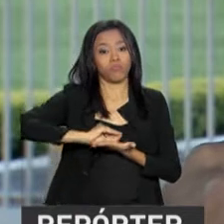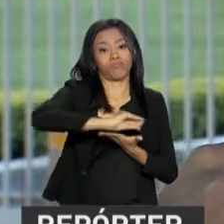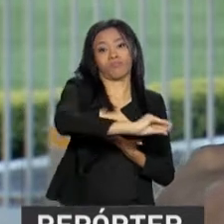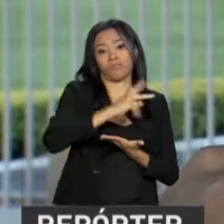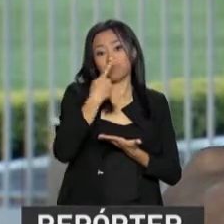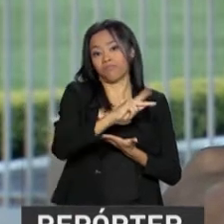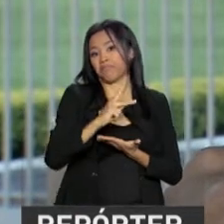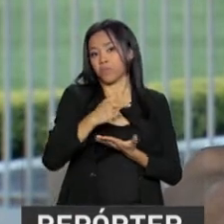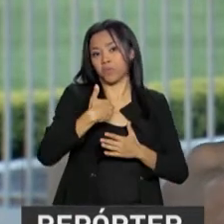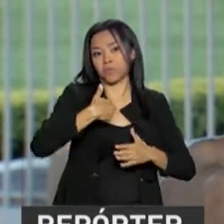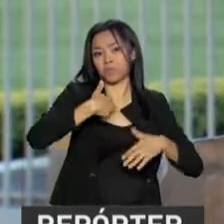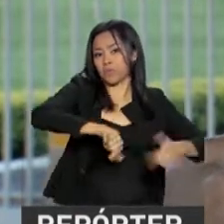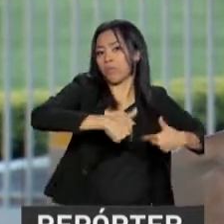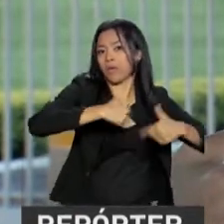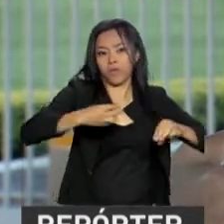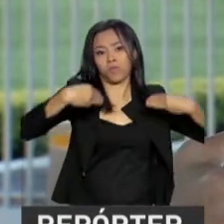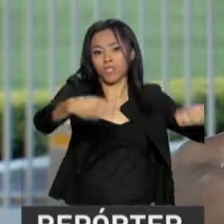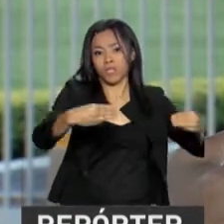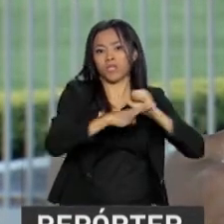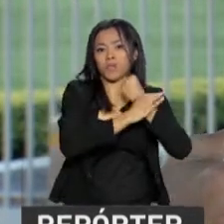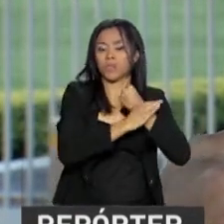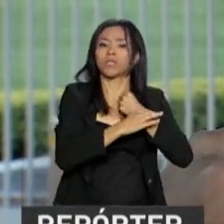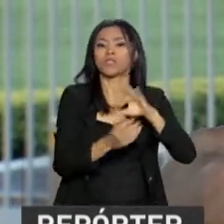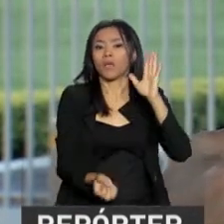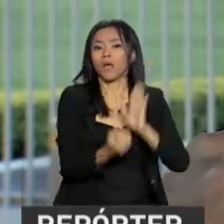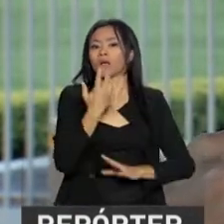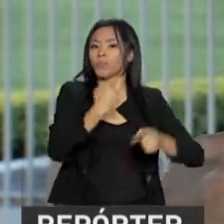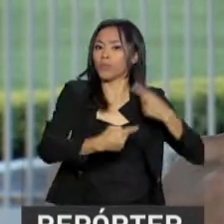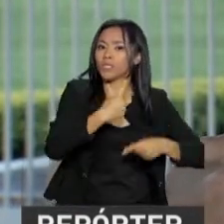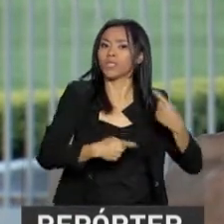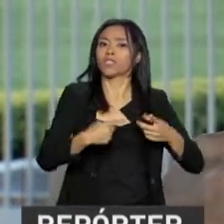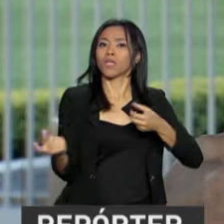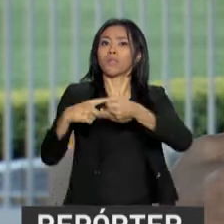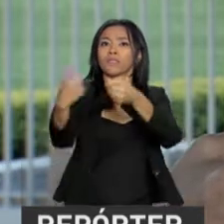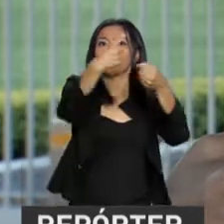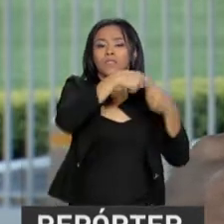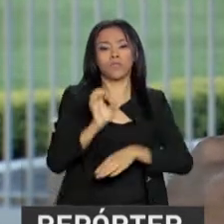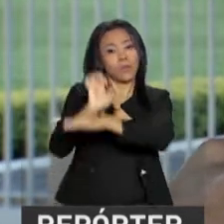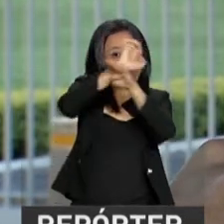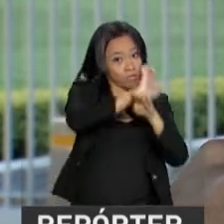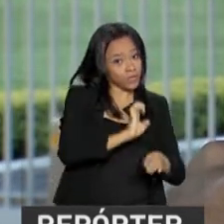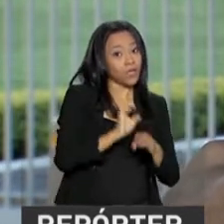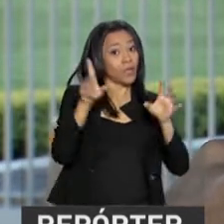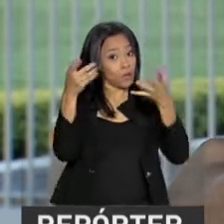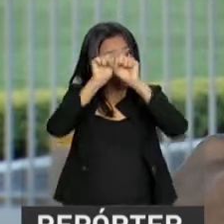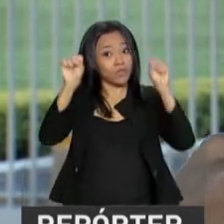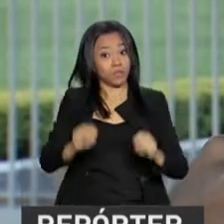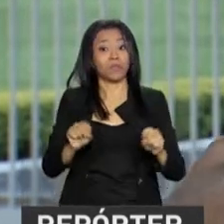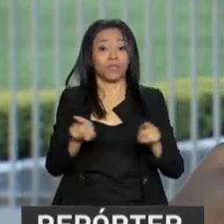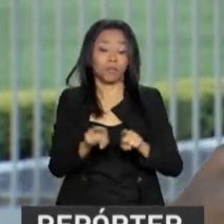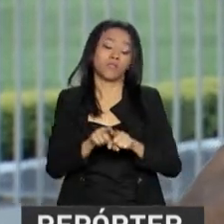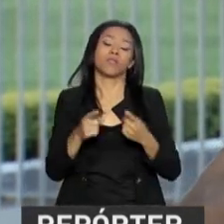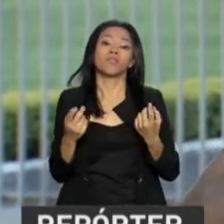atividades e nem para implementar sua política junto ao estádio e ao sistema de segurança pública que será